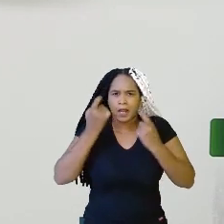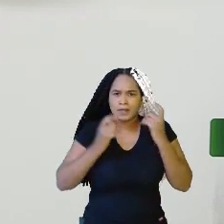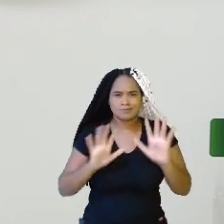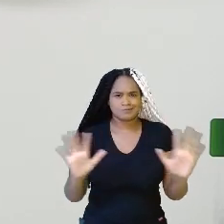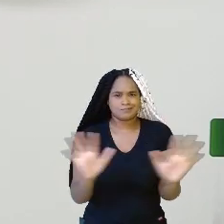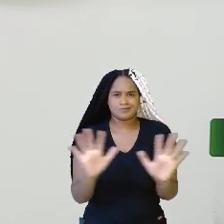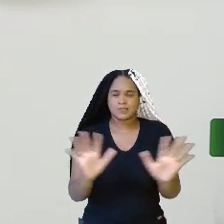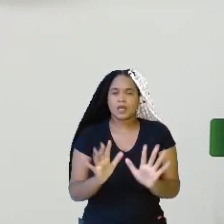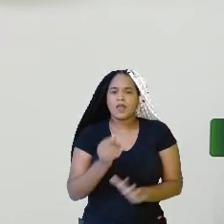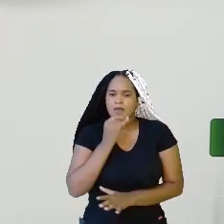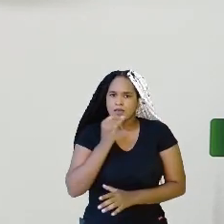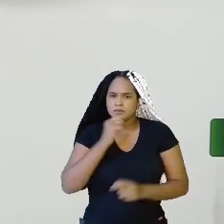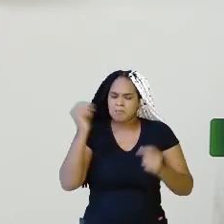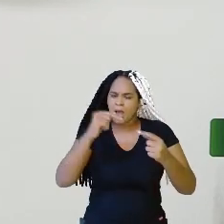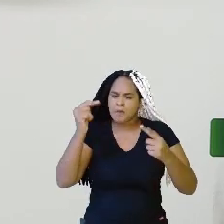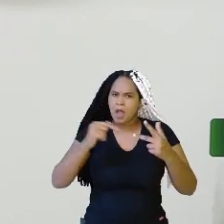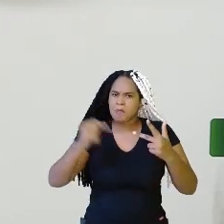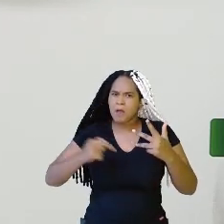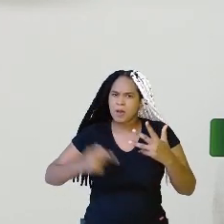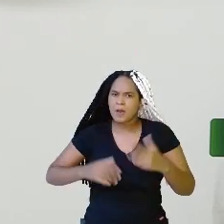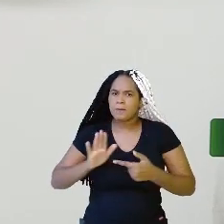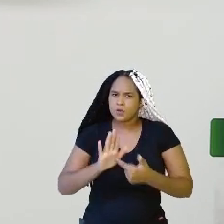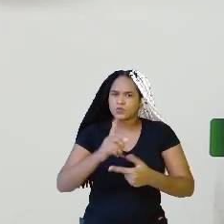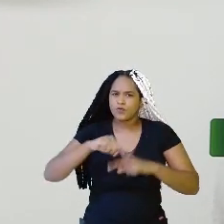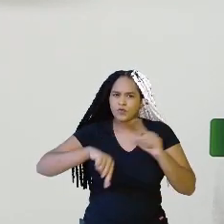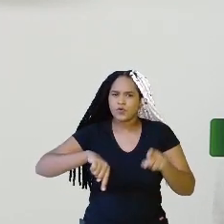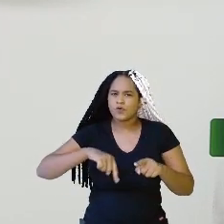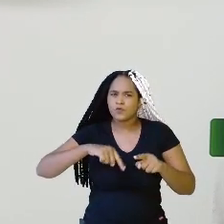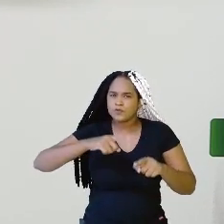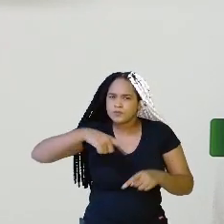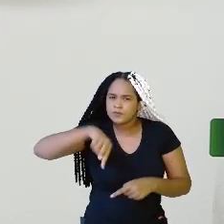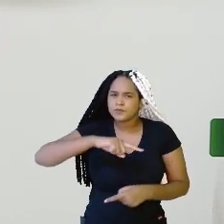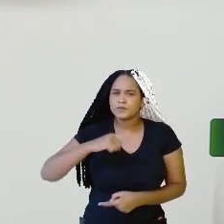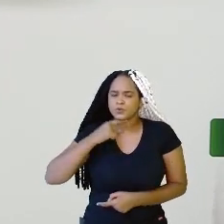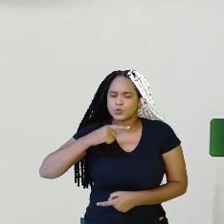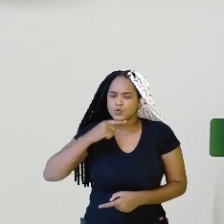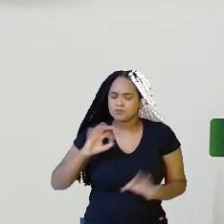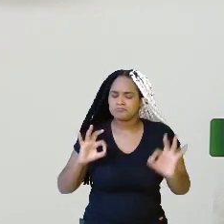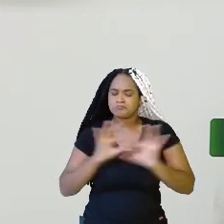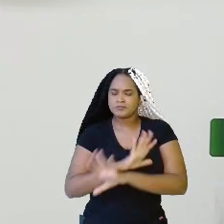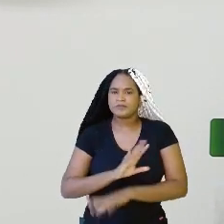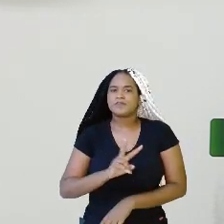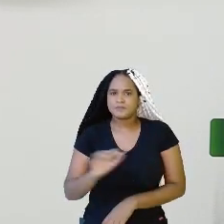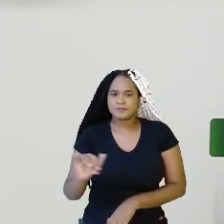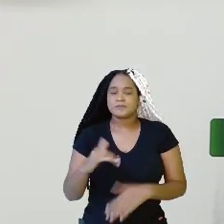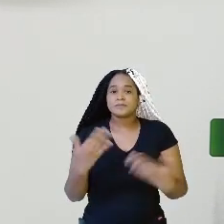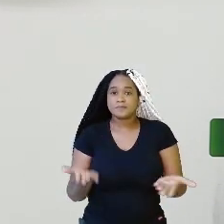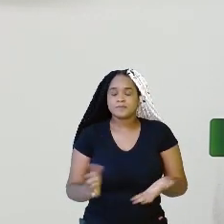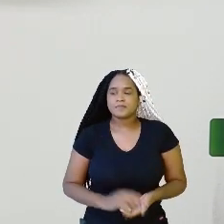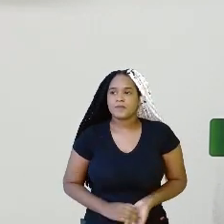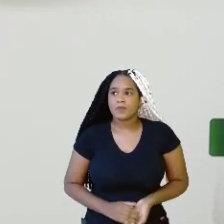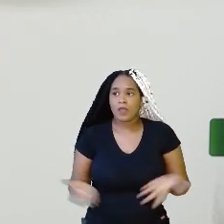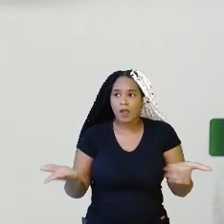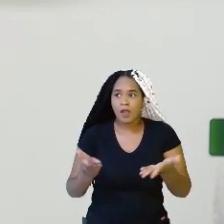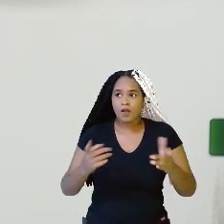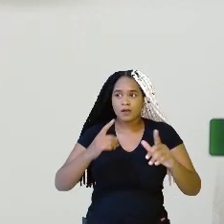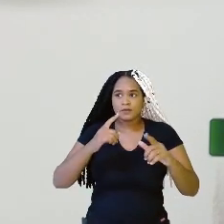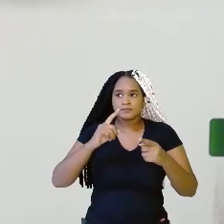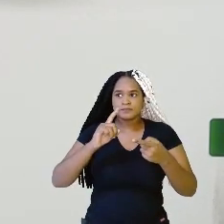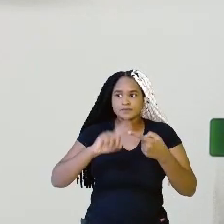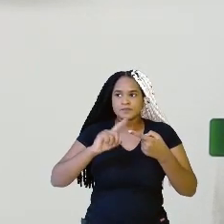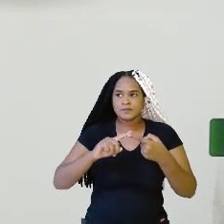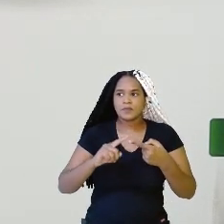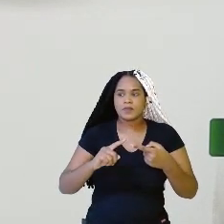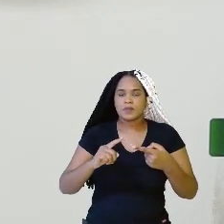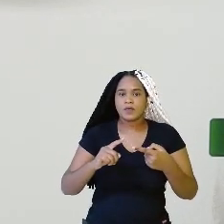que vai ter vários exemplos e você vai poder tirar as suas dúvidas. Vamos ver aqui, ó. Essa primeira frase, o